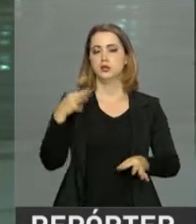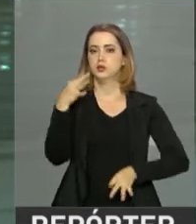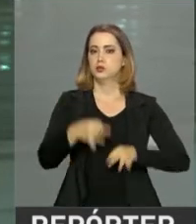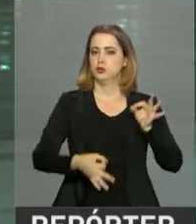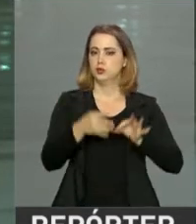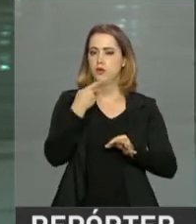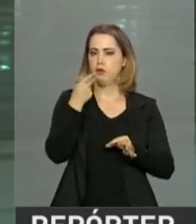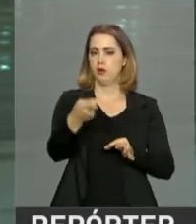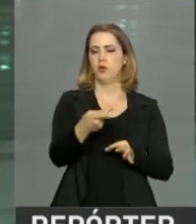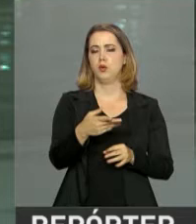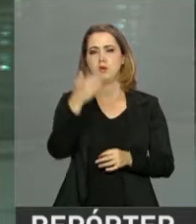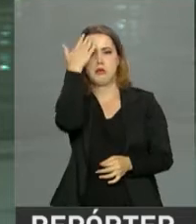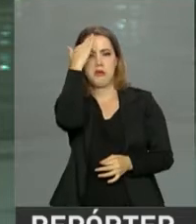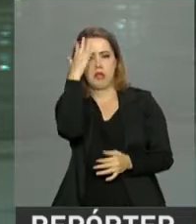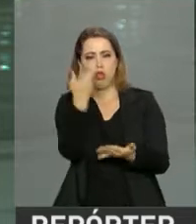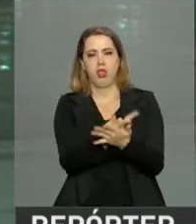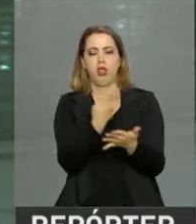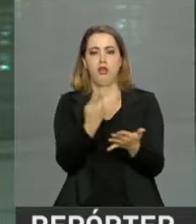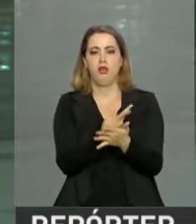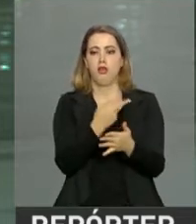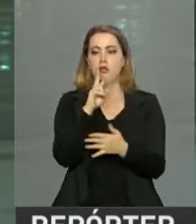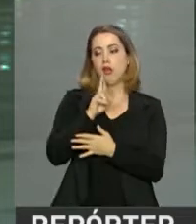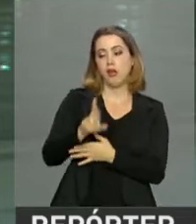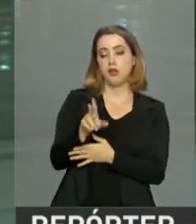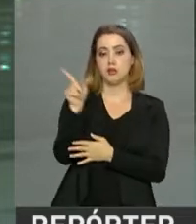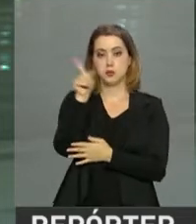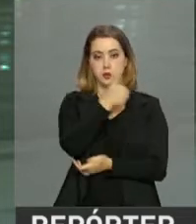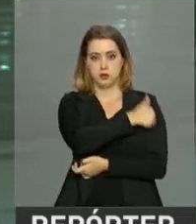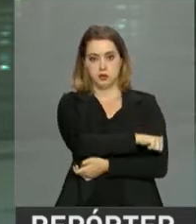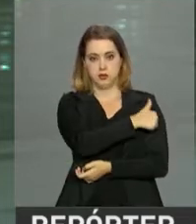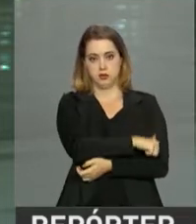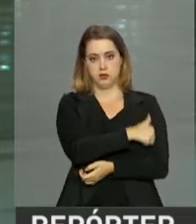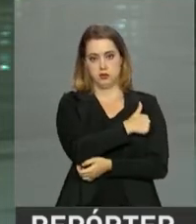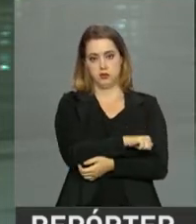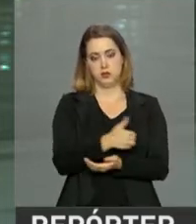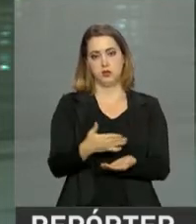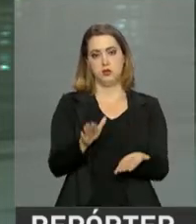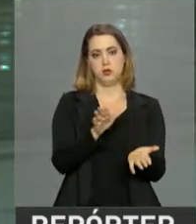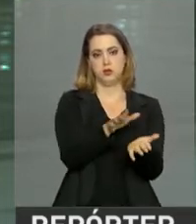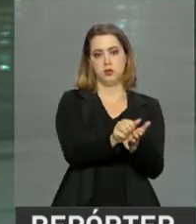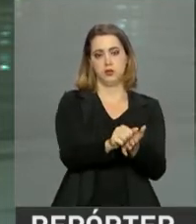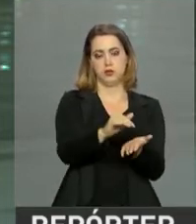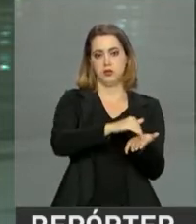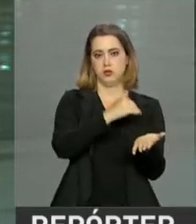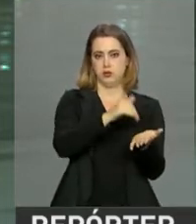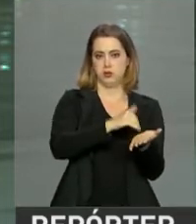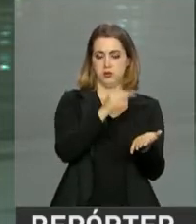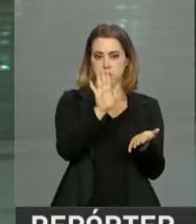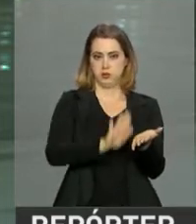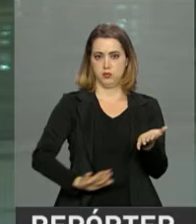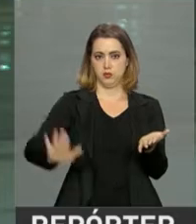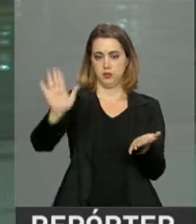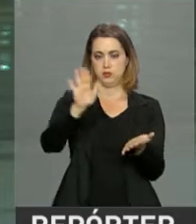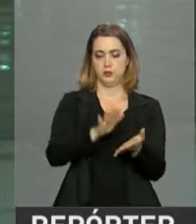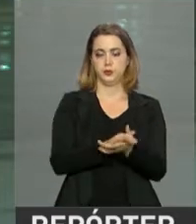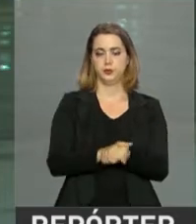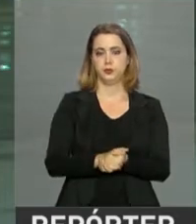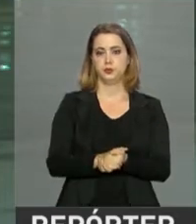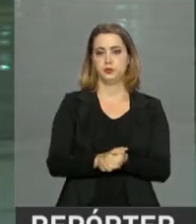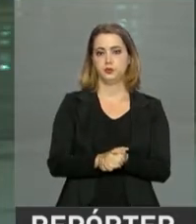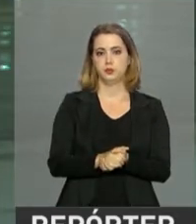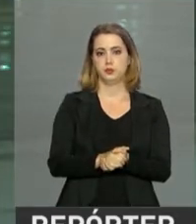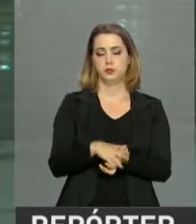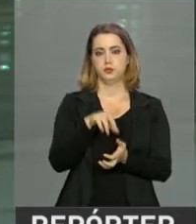interpretado na resposta que ele deu no rio de janeiro na posse do secretário nacional de segurança e secretário estadual de segurança